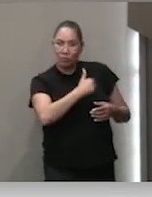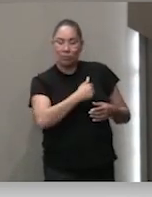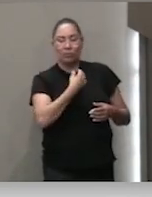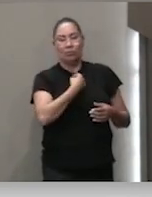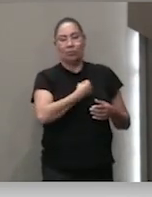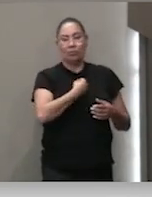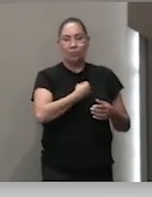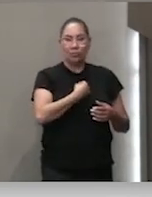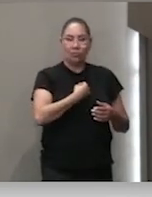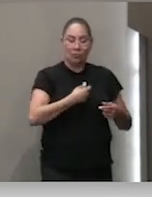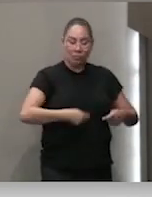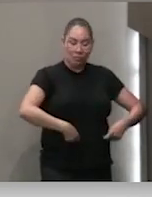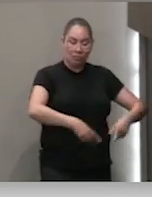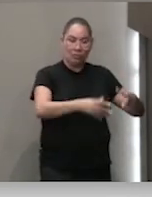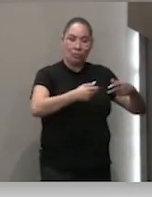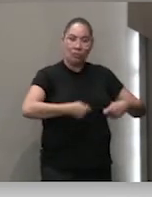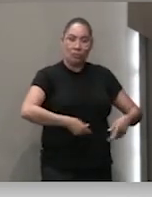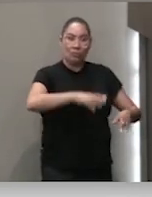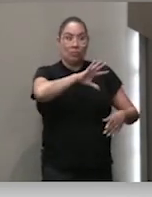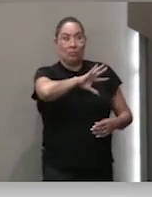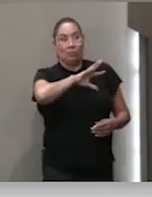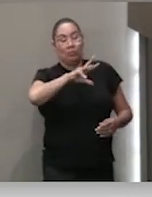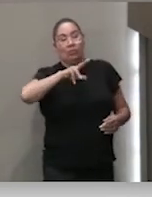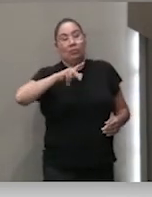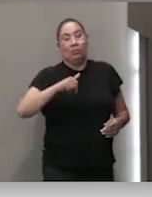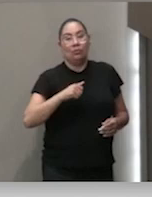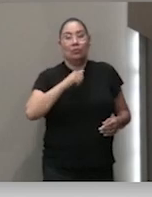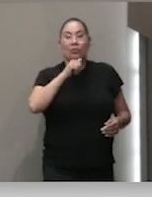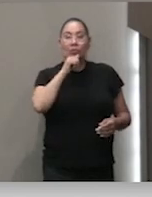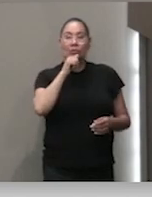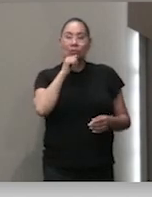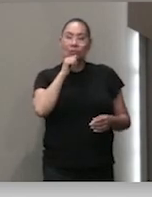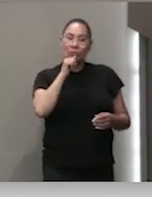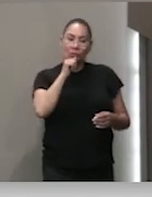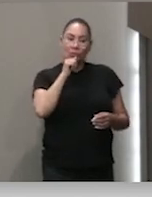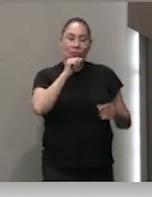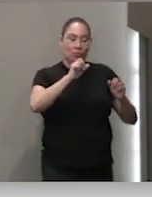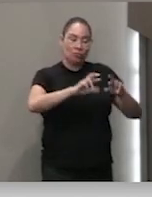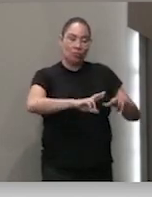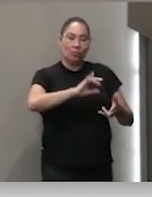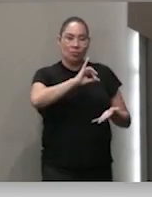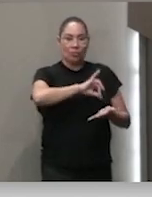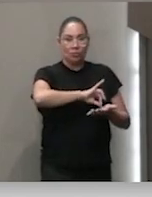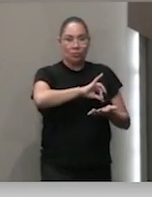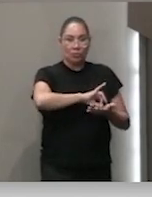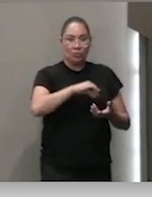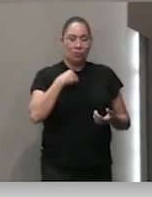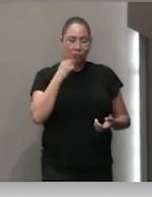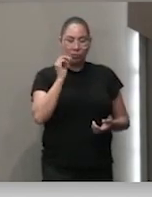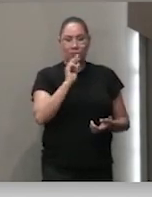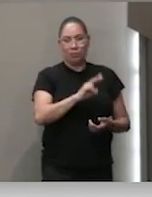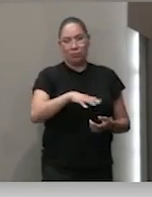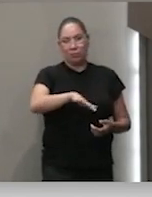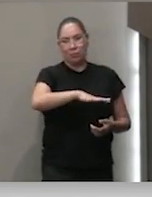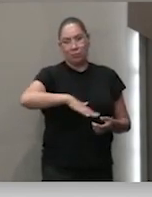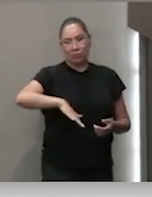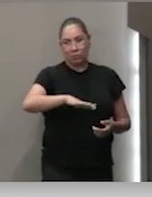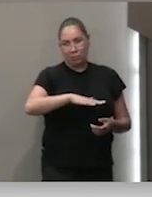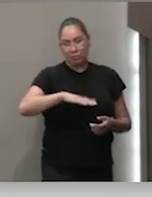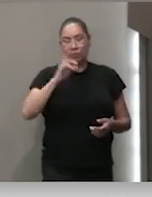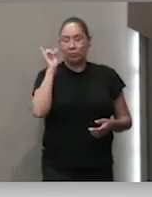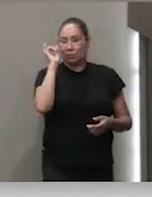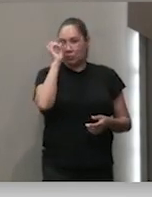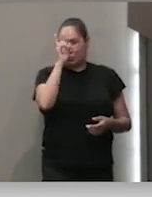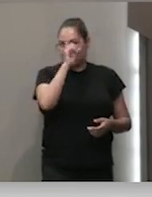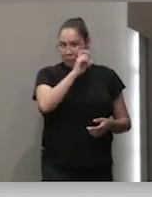sendo gastos milhões ainda, né, na área central, e a gente vê de perto muitas situações precárias,